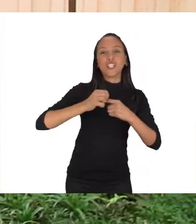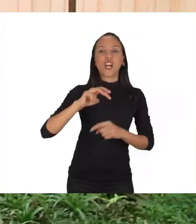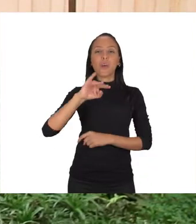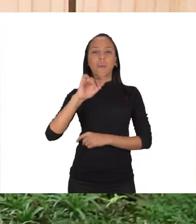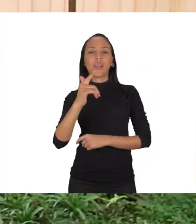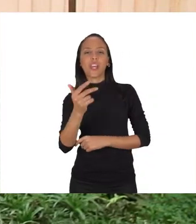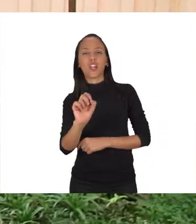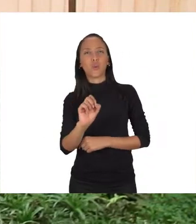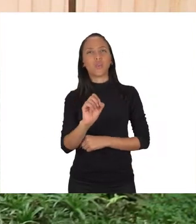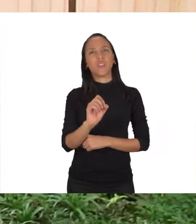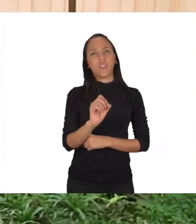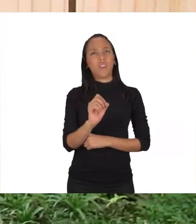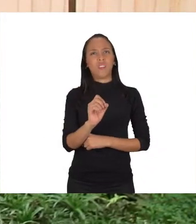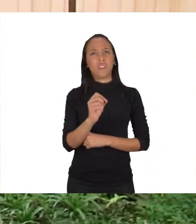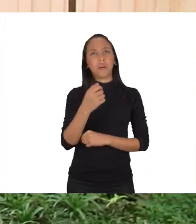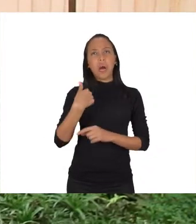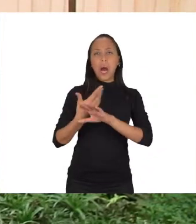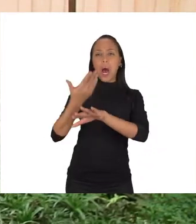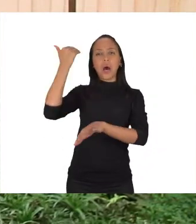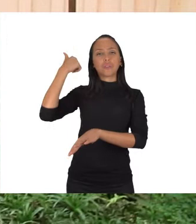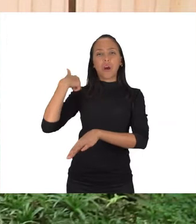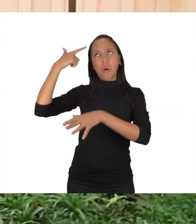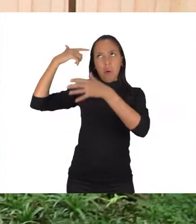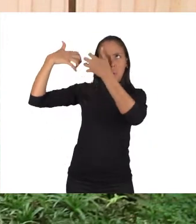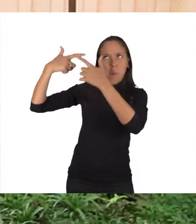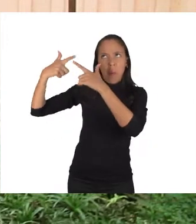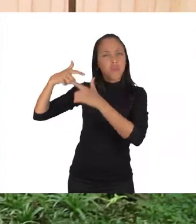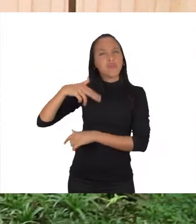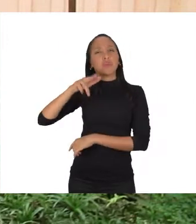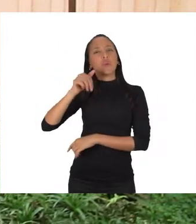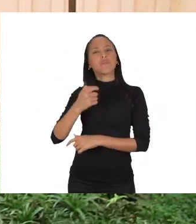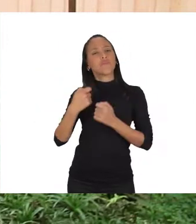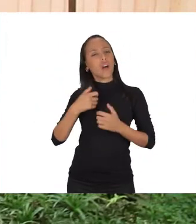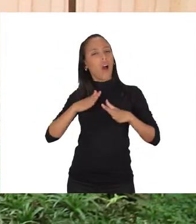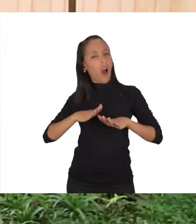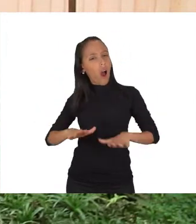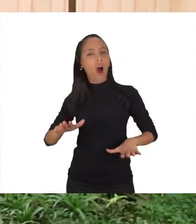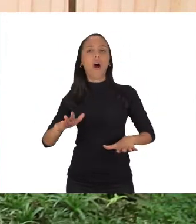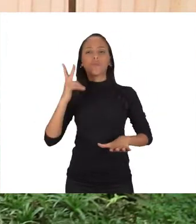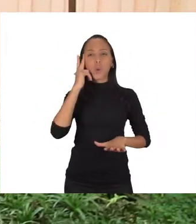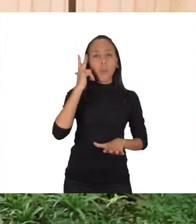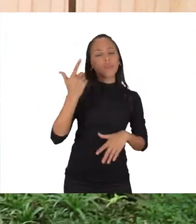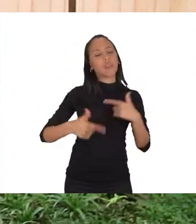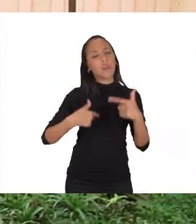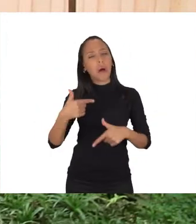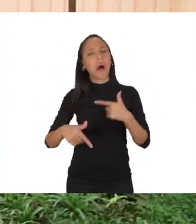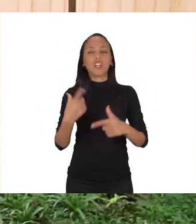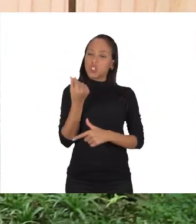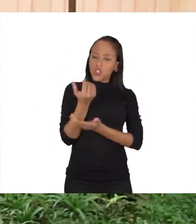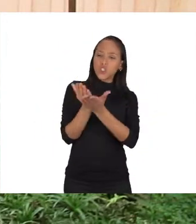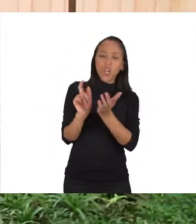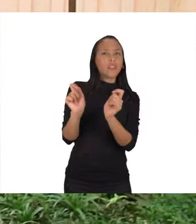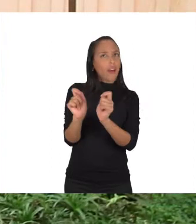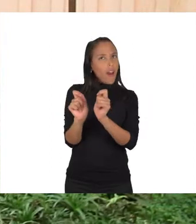Deus sabe o que na cabeça da gente passava, né? Estava calmo, sossegado, trabalhava numa boa, dinheirinho